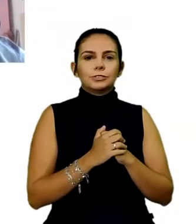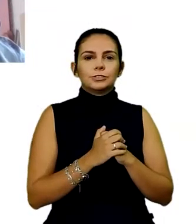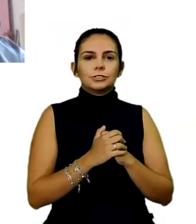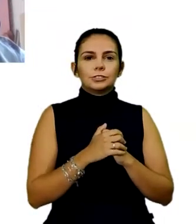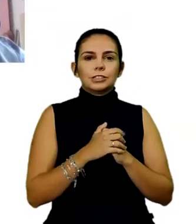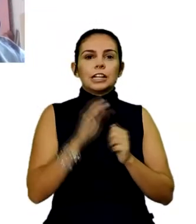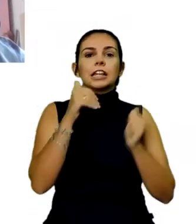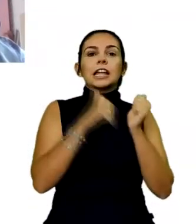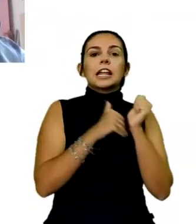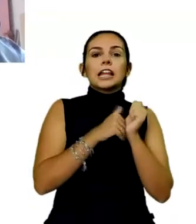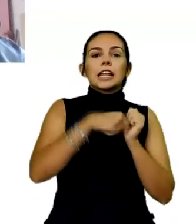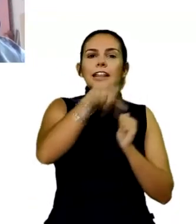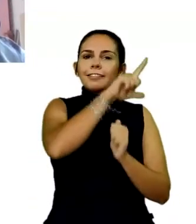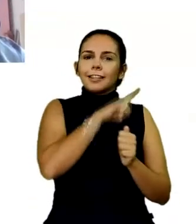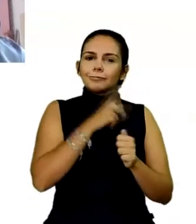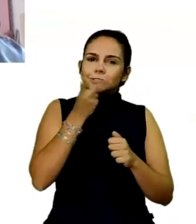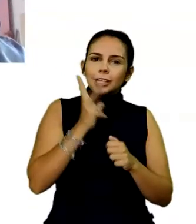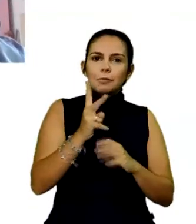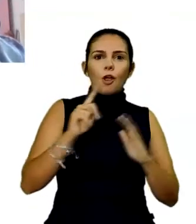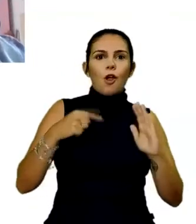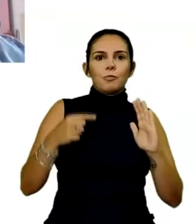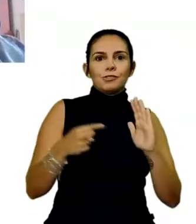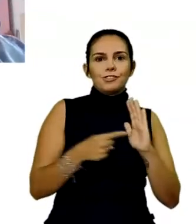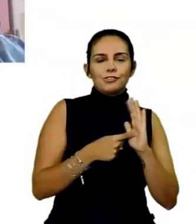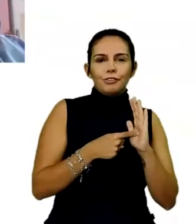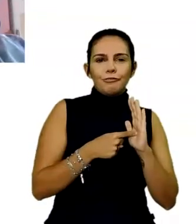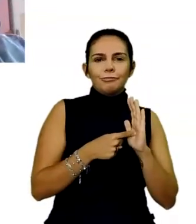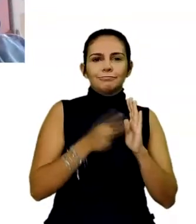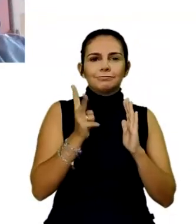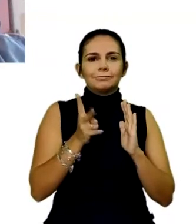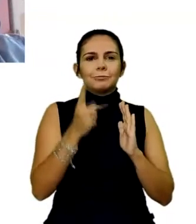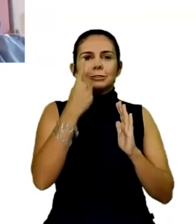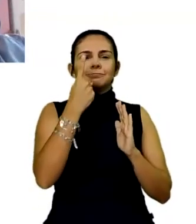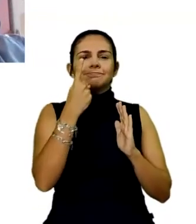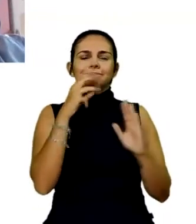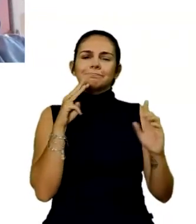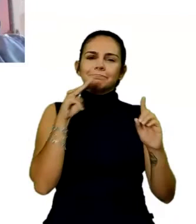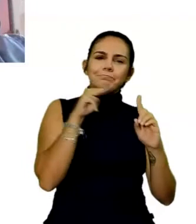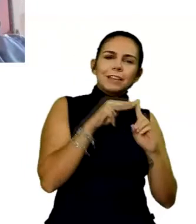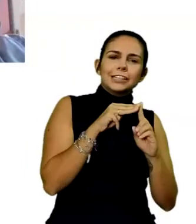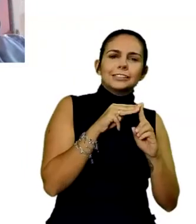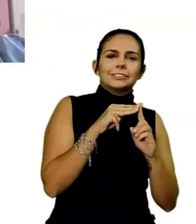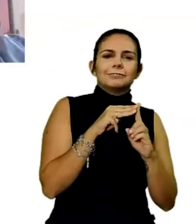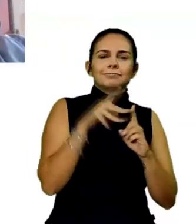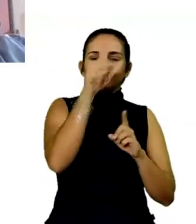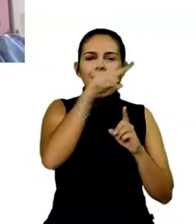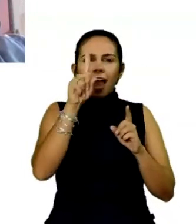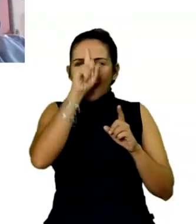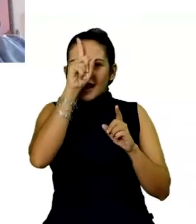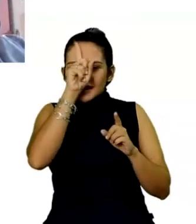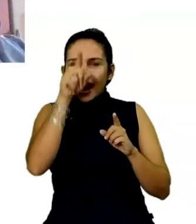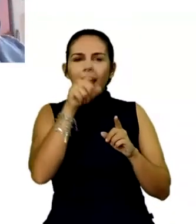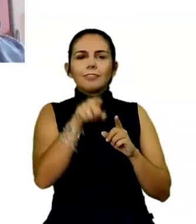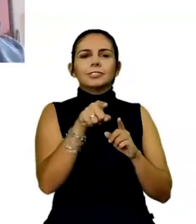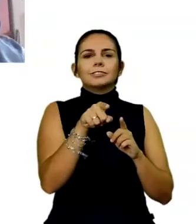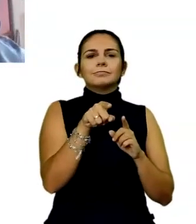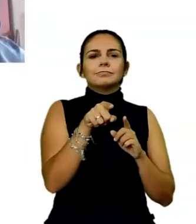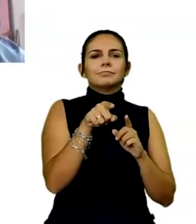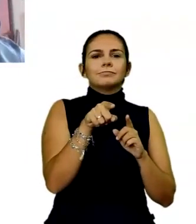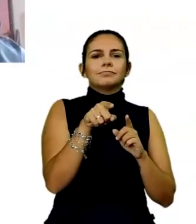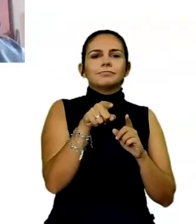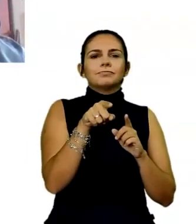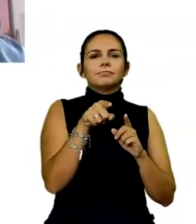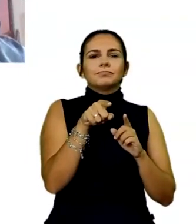grande segredo é você ter sempre um objetivo, ter sempre uma meta para você criar,